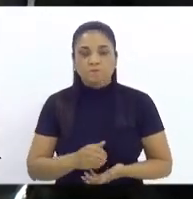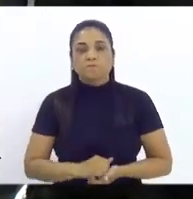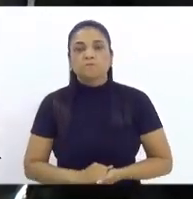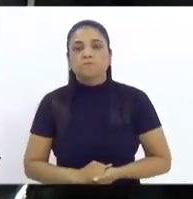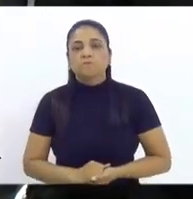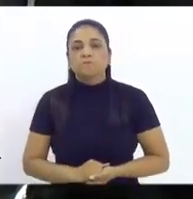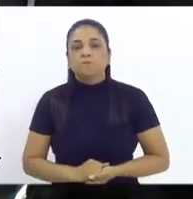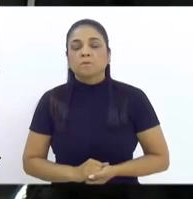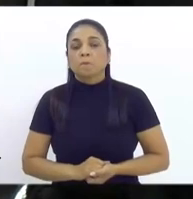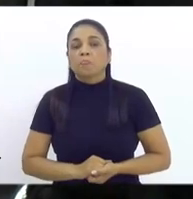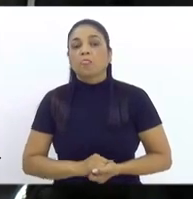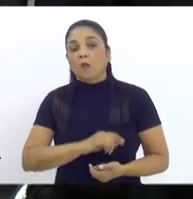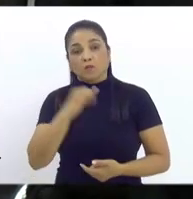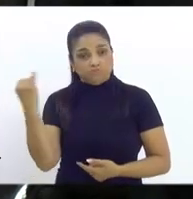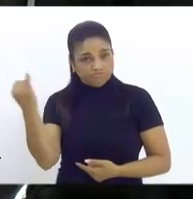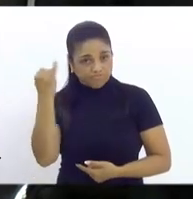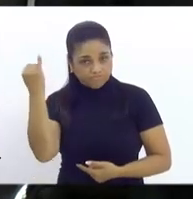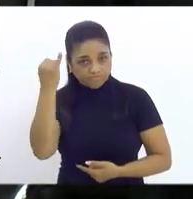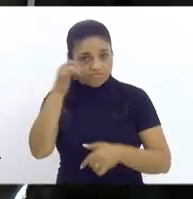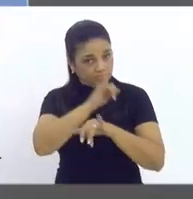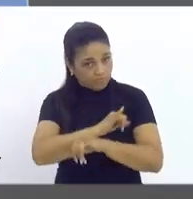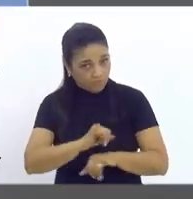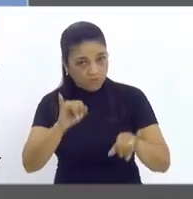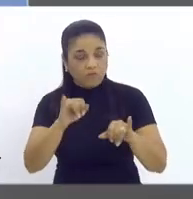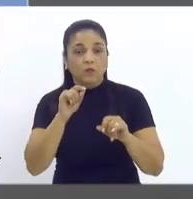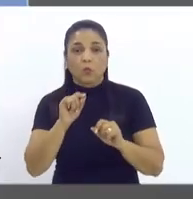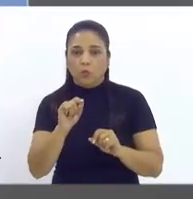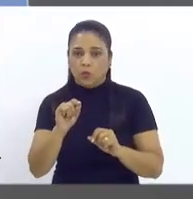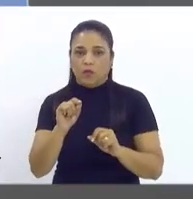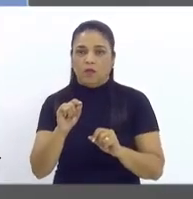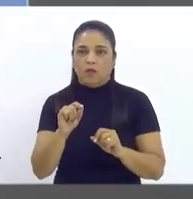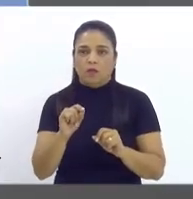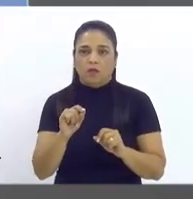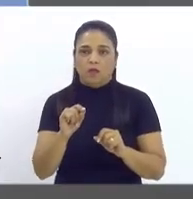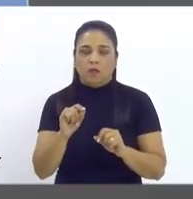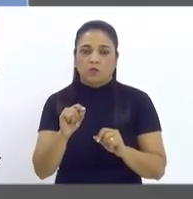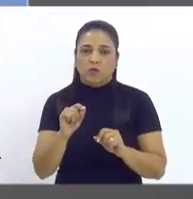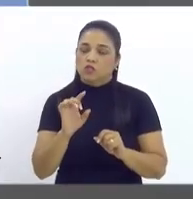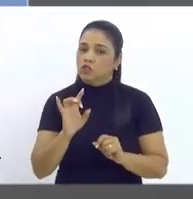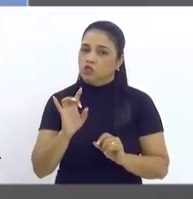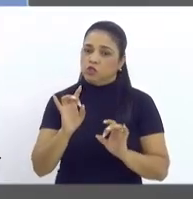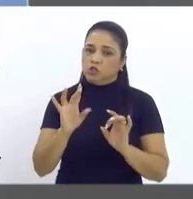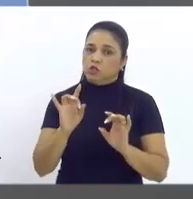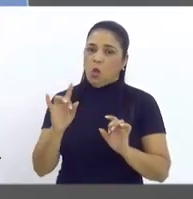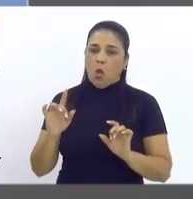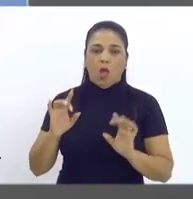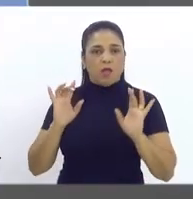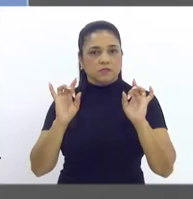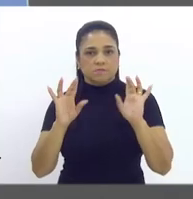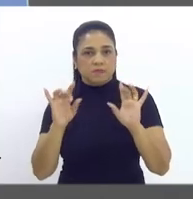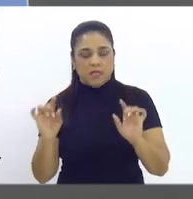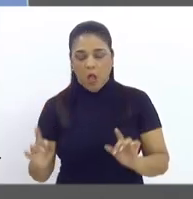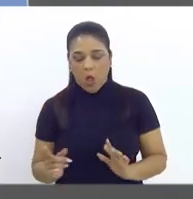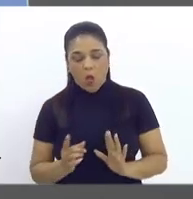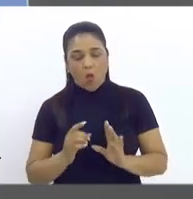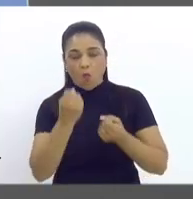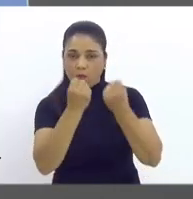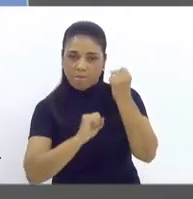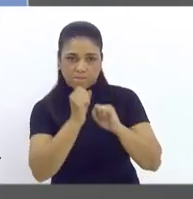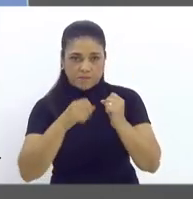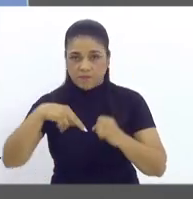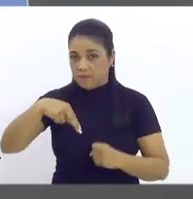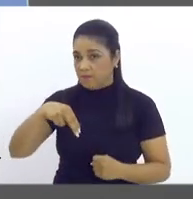Bom, um ponto importante, que não é assim, uma exclusividade da Naturgy, e sim é